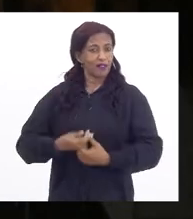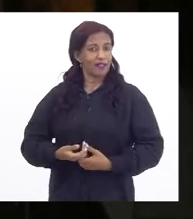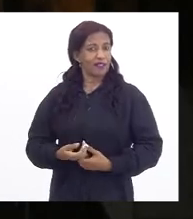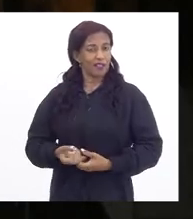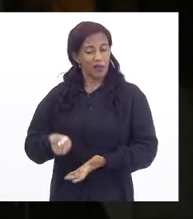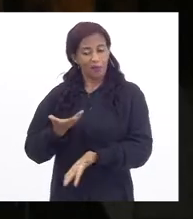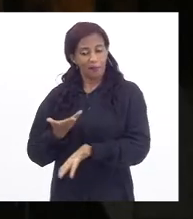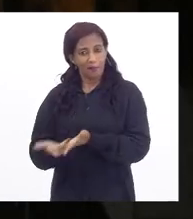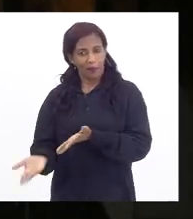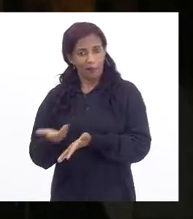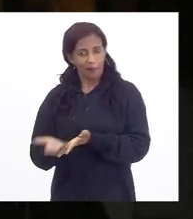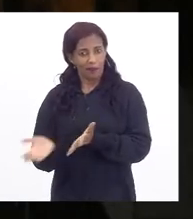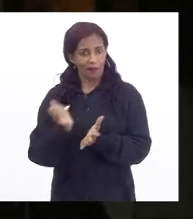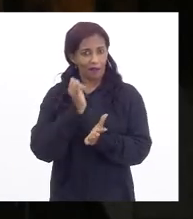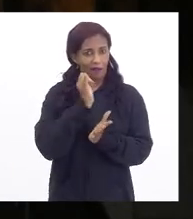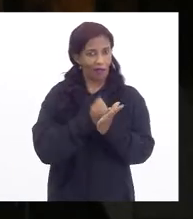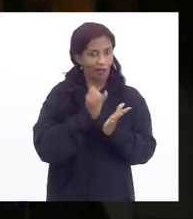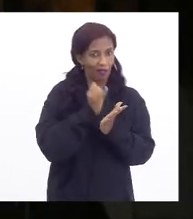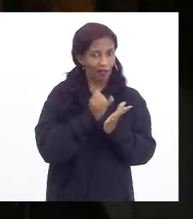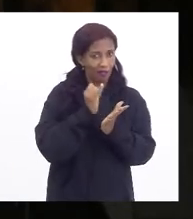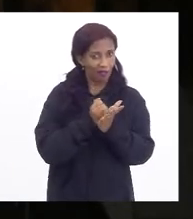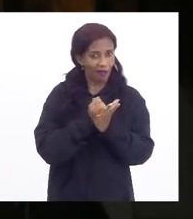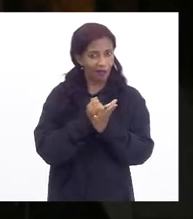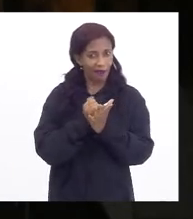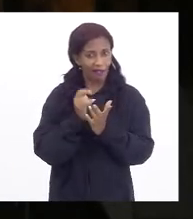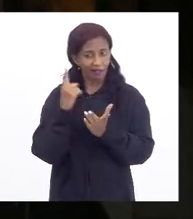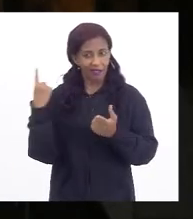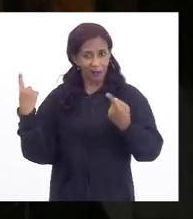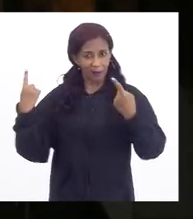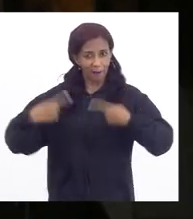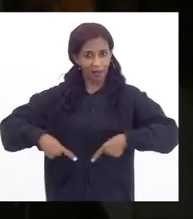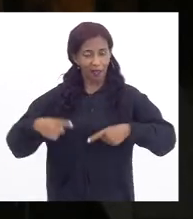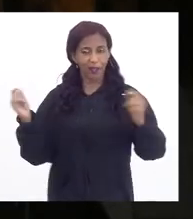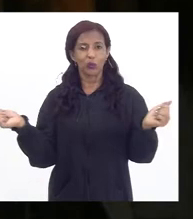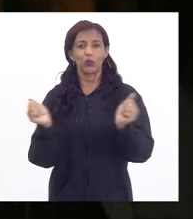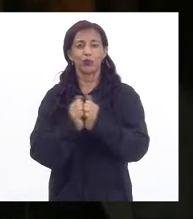e receita devem sempre empatar.